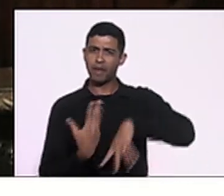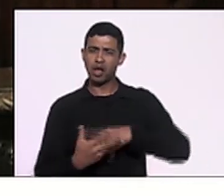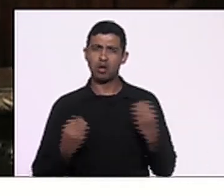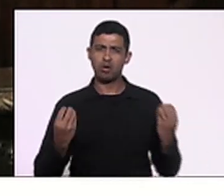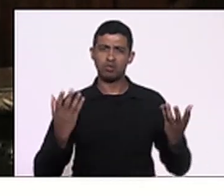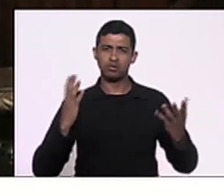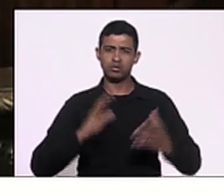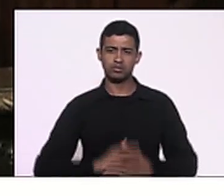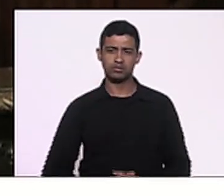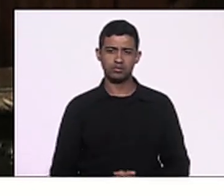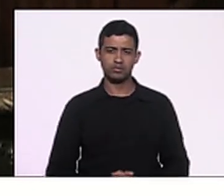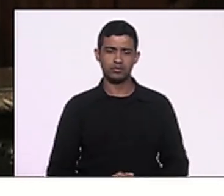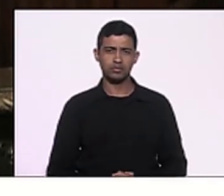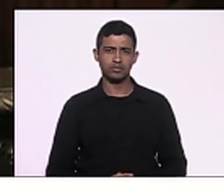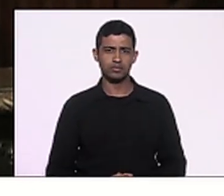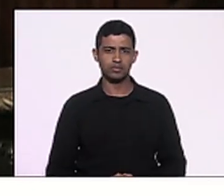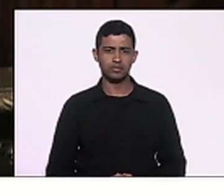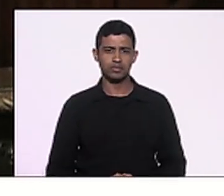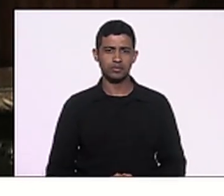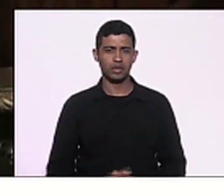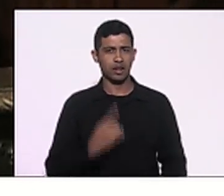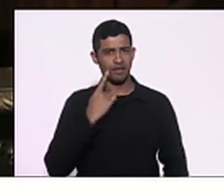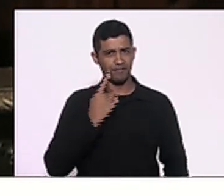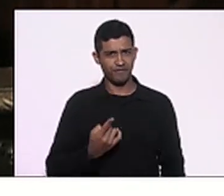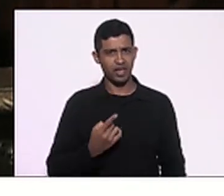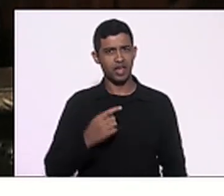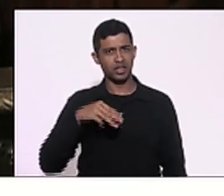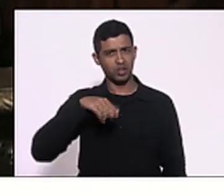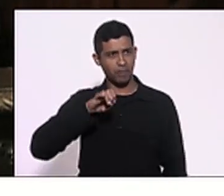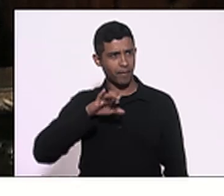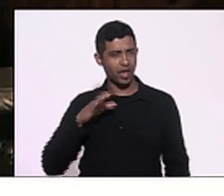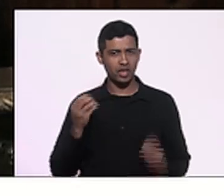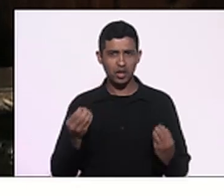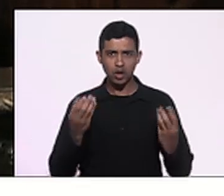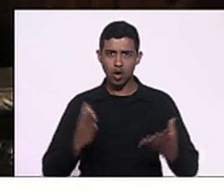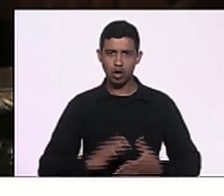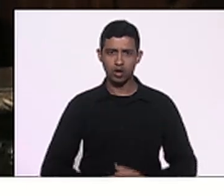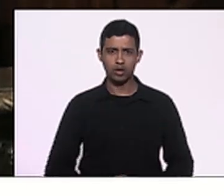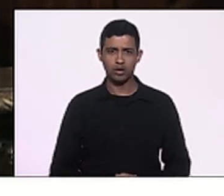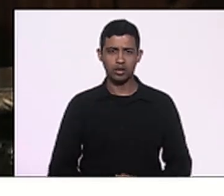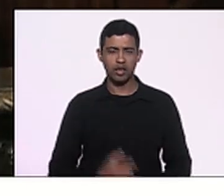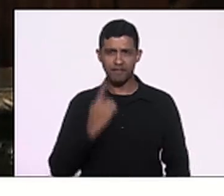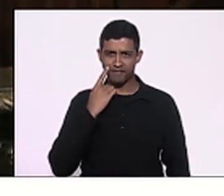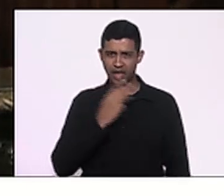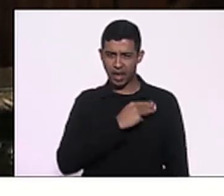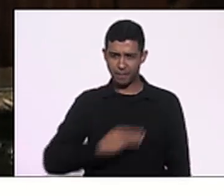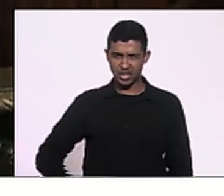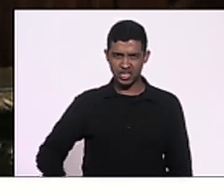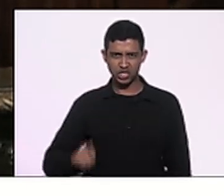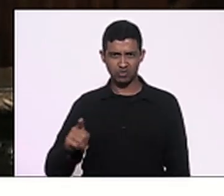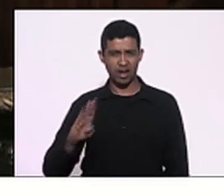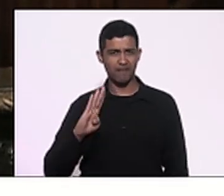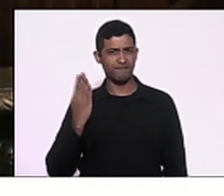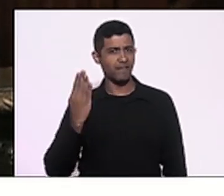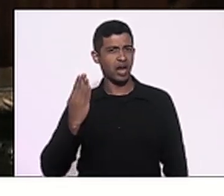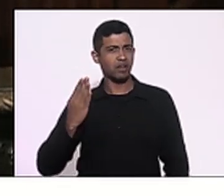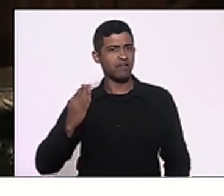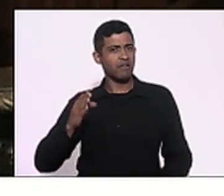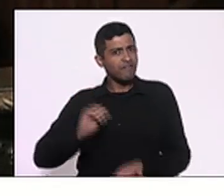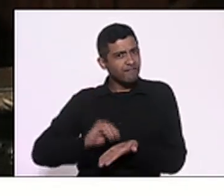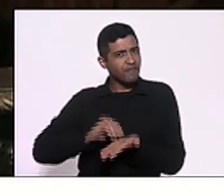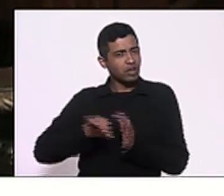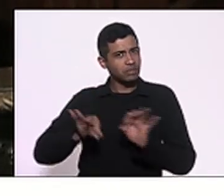Se a moda pega agora, um deputado de São Paulo vai resolver quem vai ser reitor da Federal de Alagoas, um